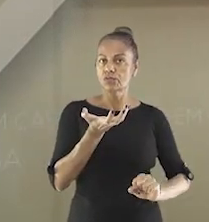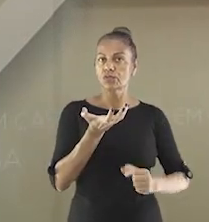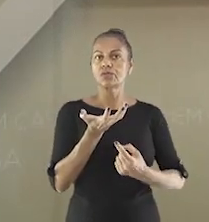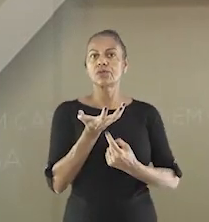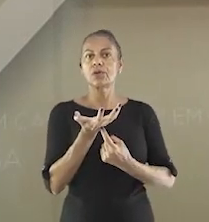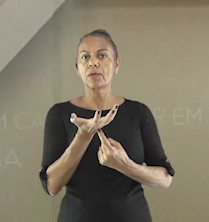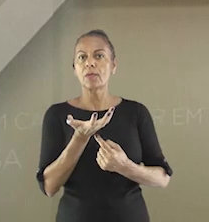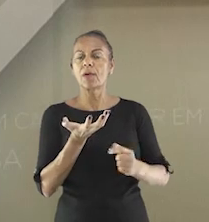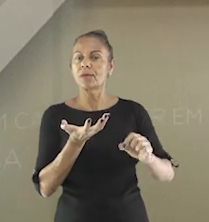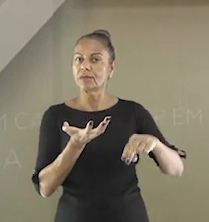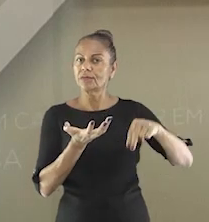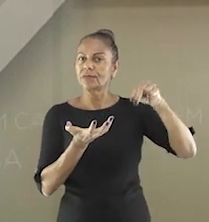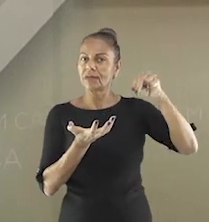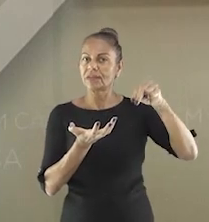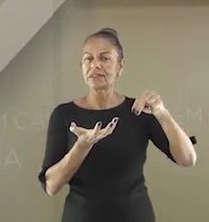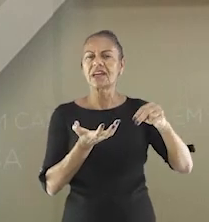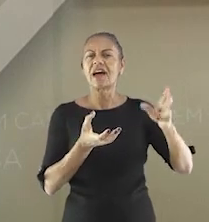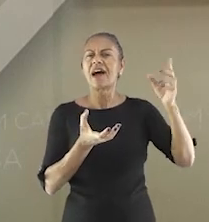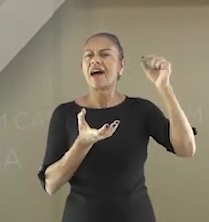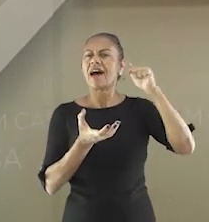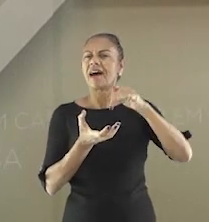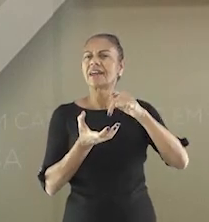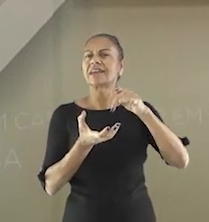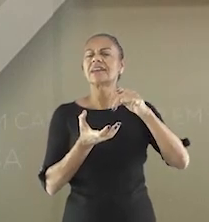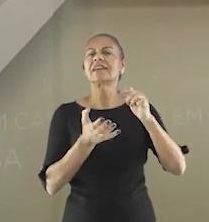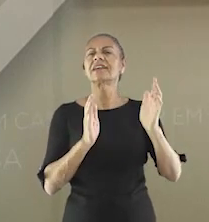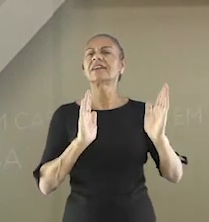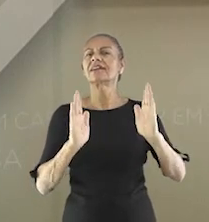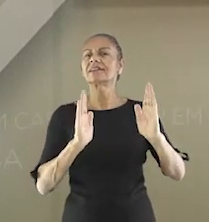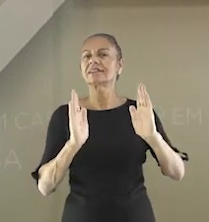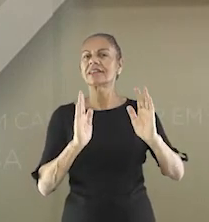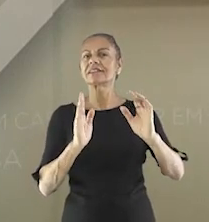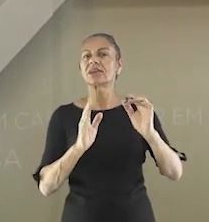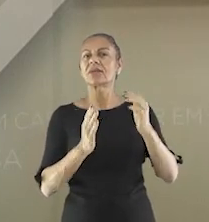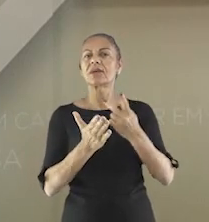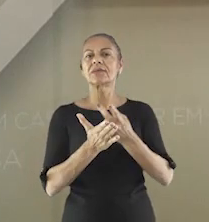que pode causar uma Era do Gelo? Quando é que vai ocorrer a próxima glaciação?